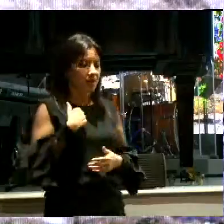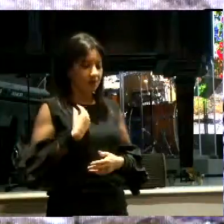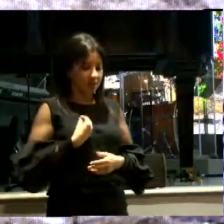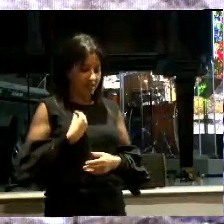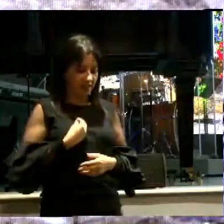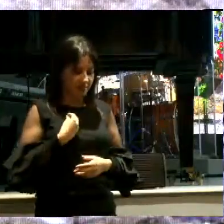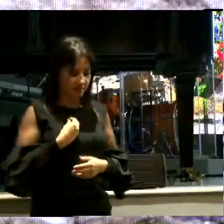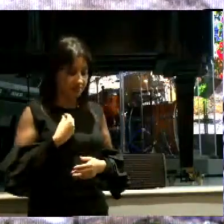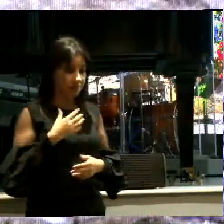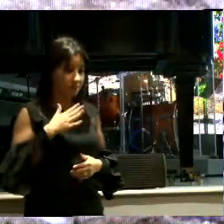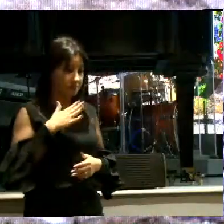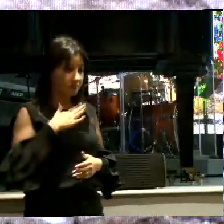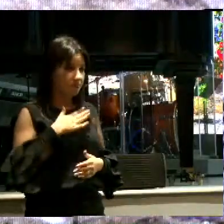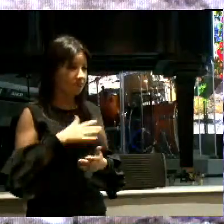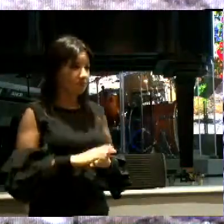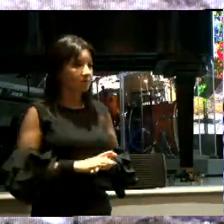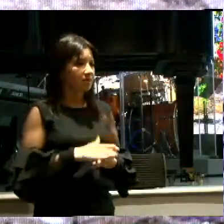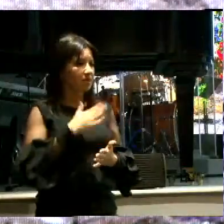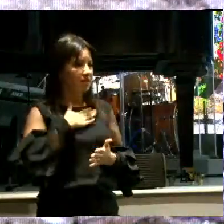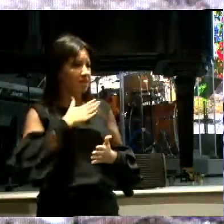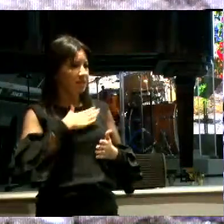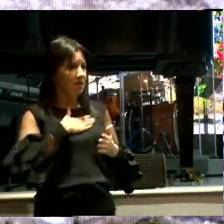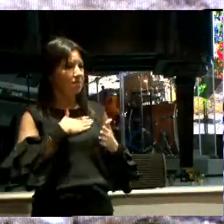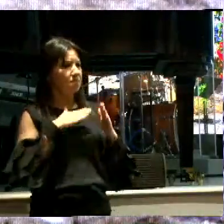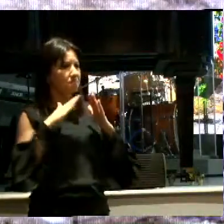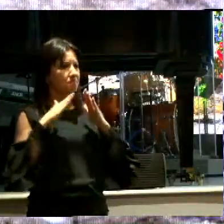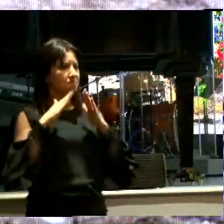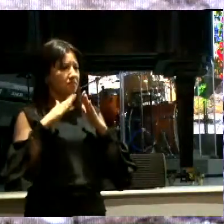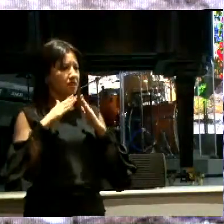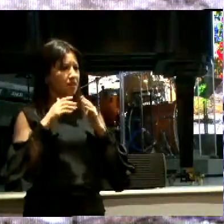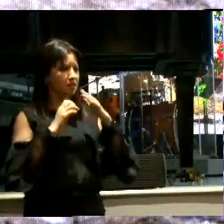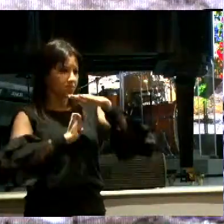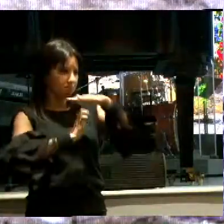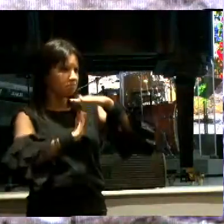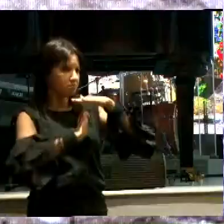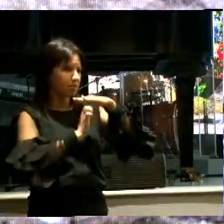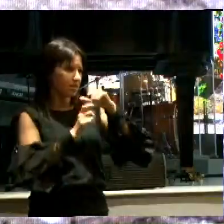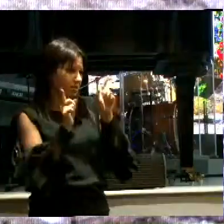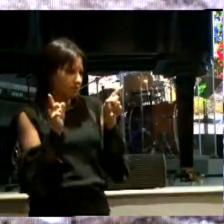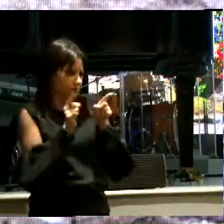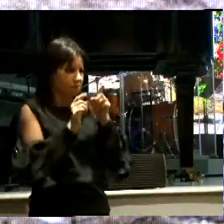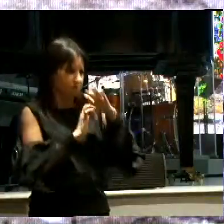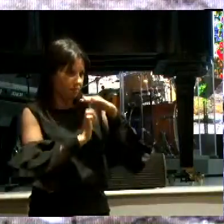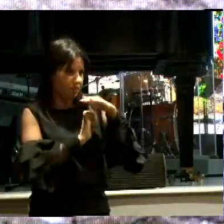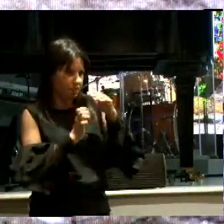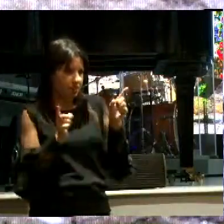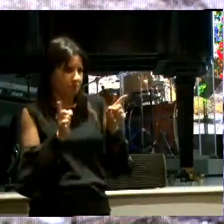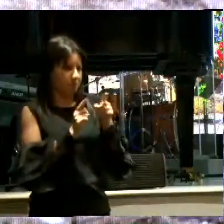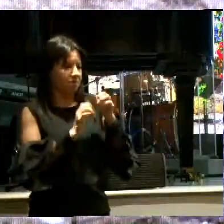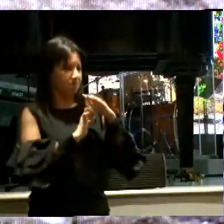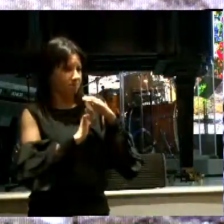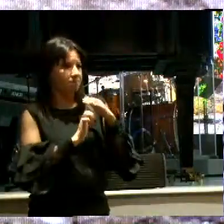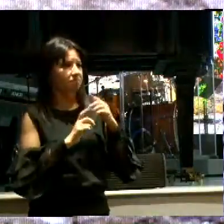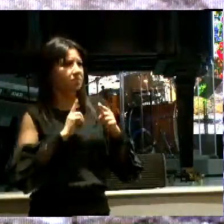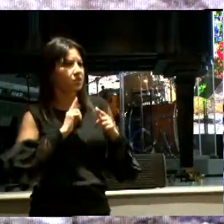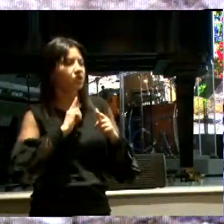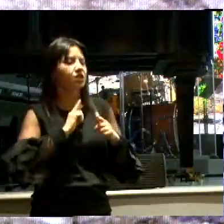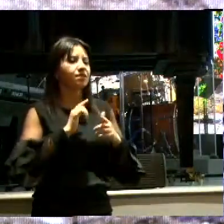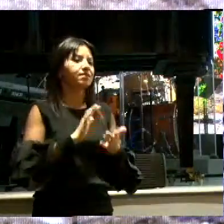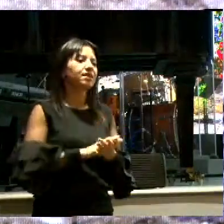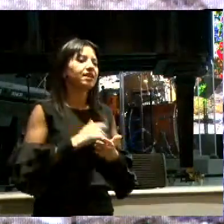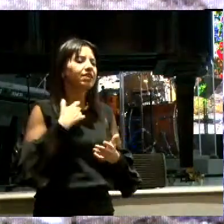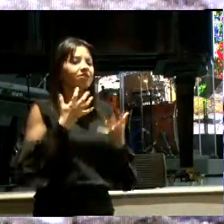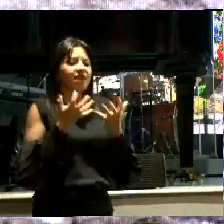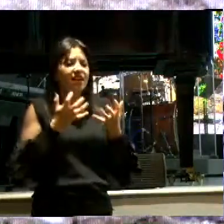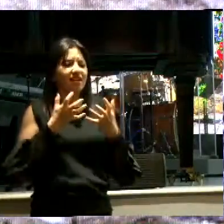você começa a bater cabeça, sabe por quê? Porque a minha prioridade era aquilo ali. Eu queria vencer, custasse o que